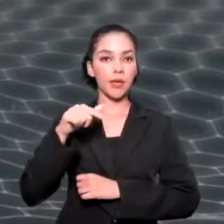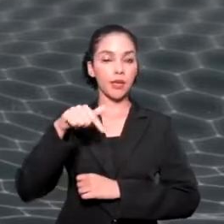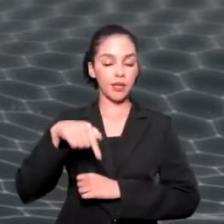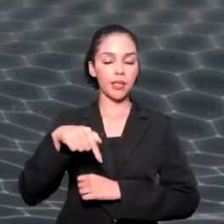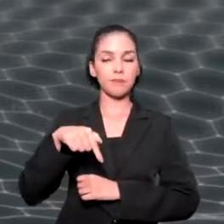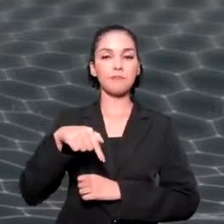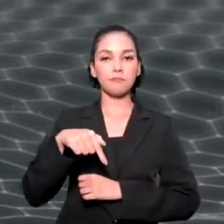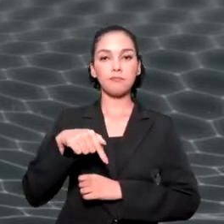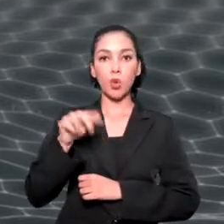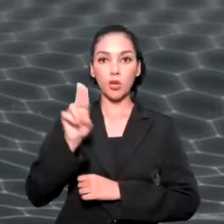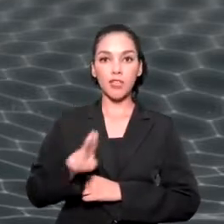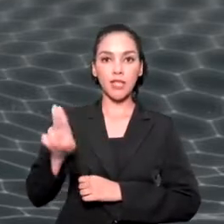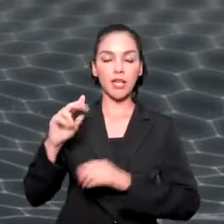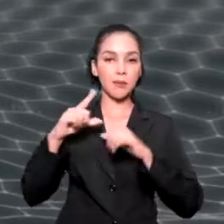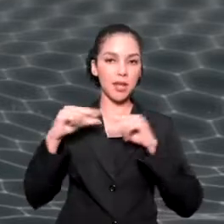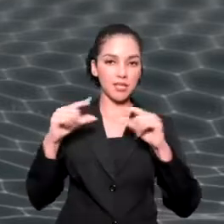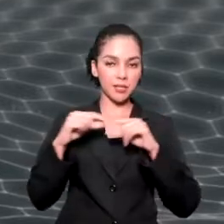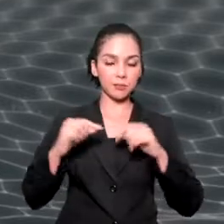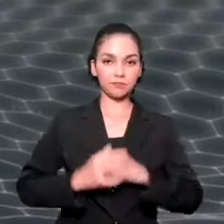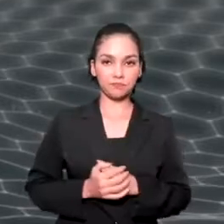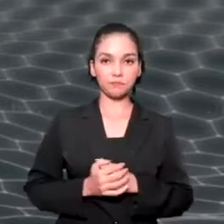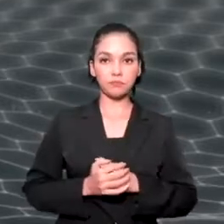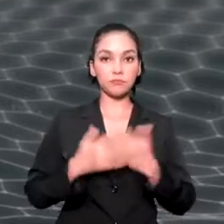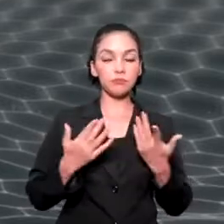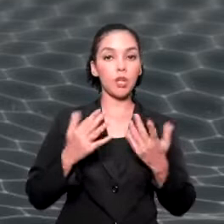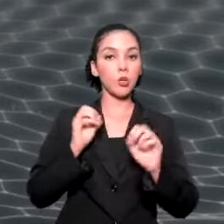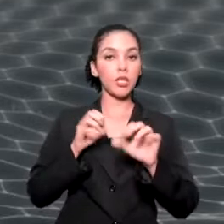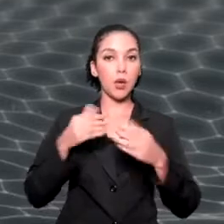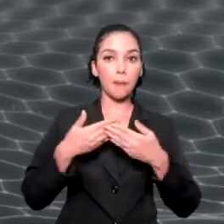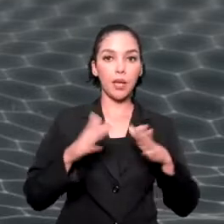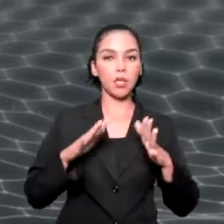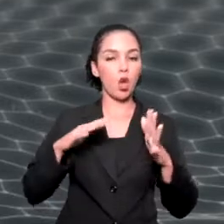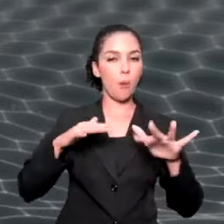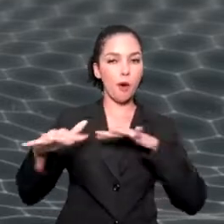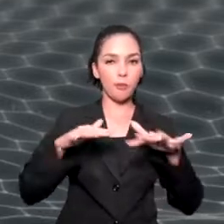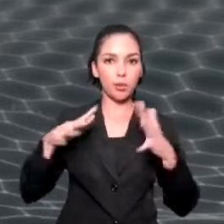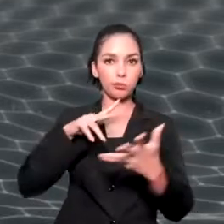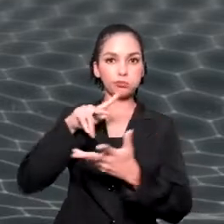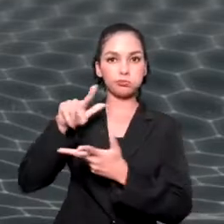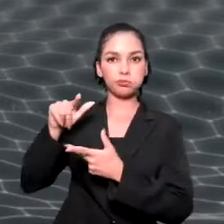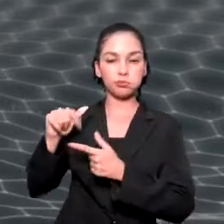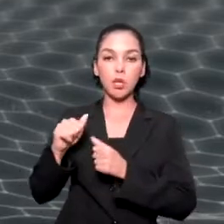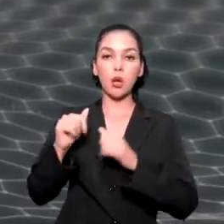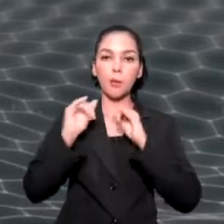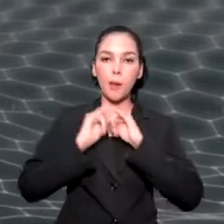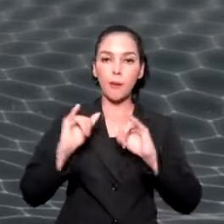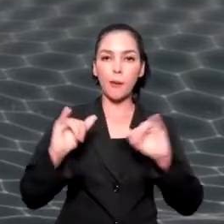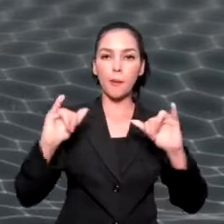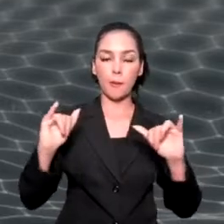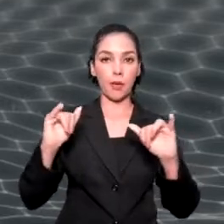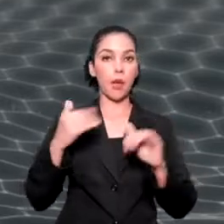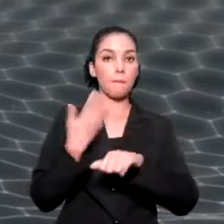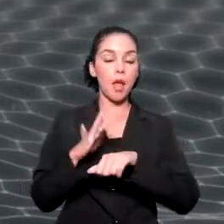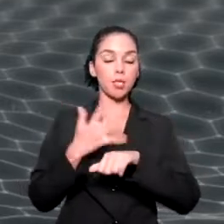grupo de pesquisa do CNPq pela Universidade de Brasília. A Educação Aberta é um movimento global que promove